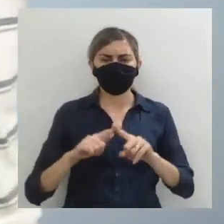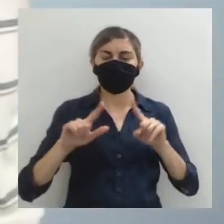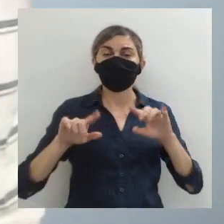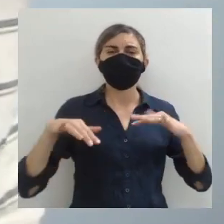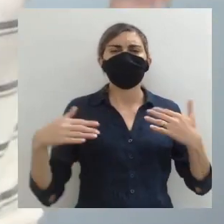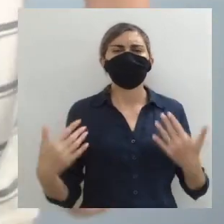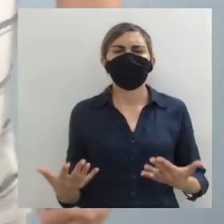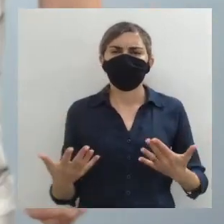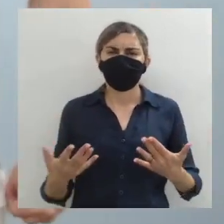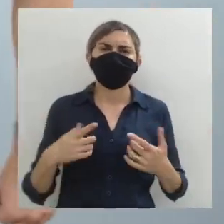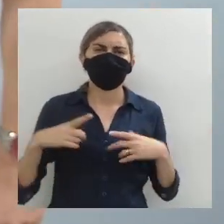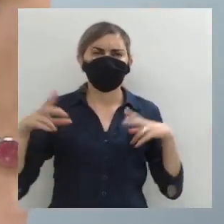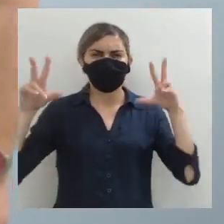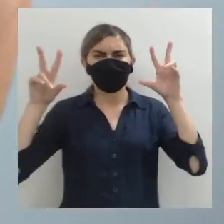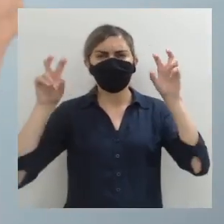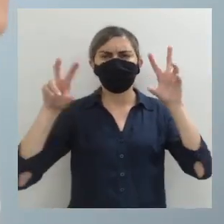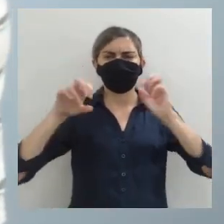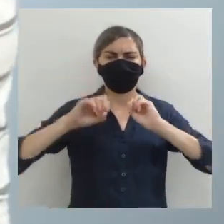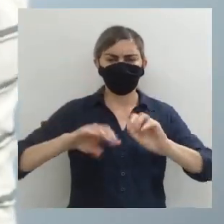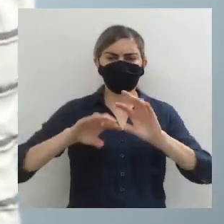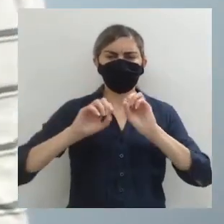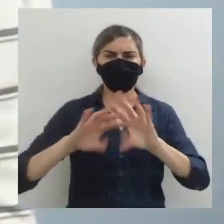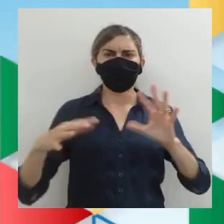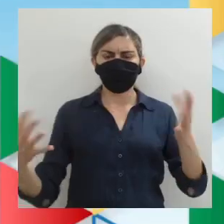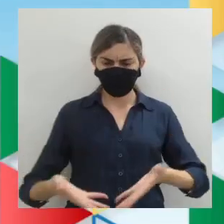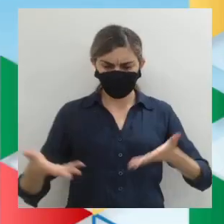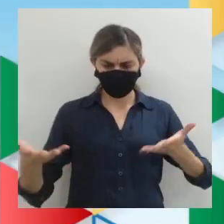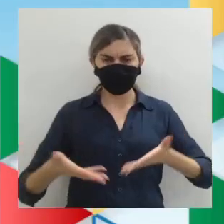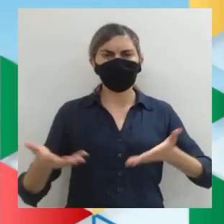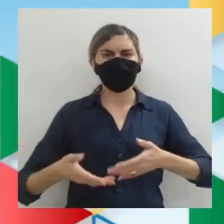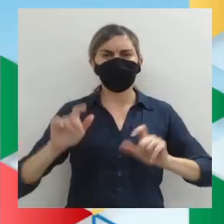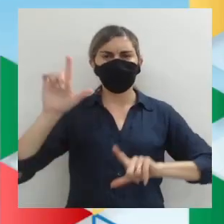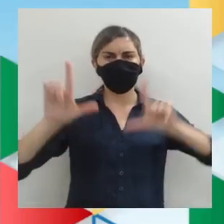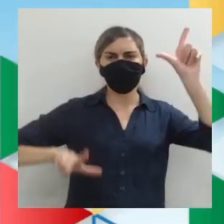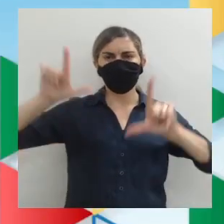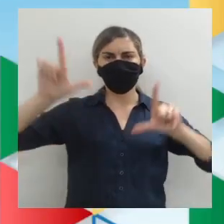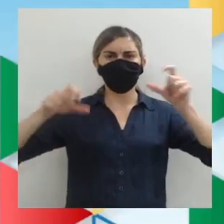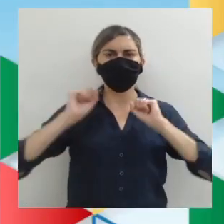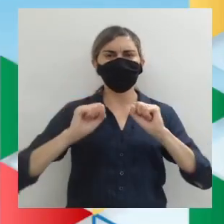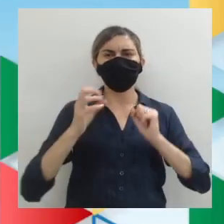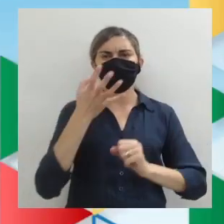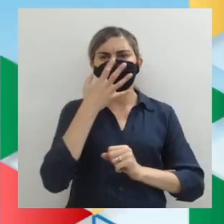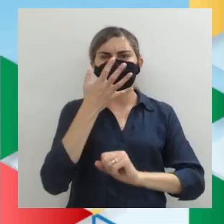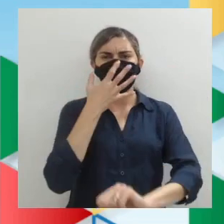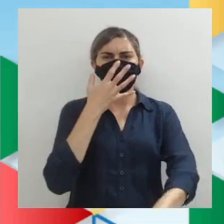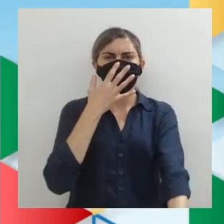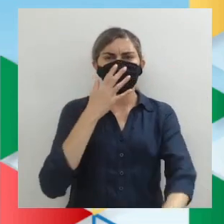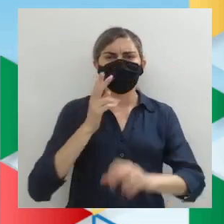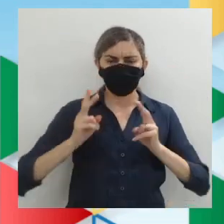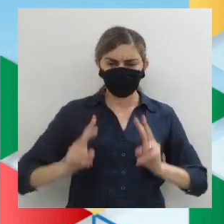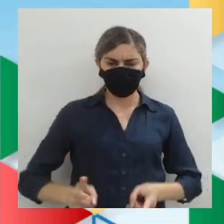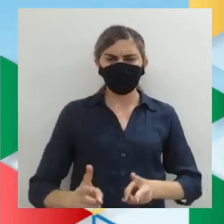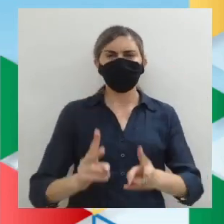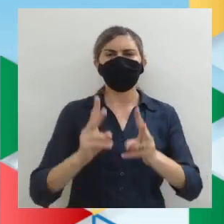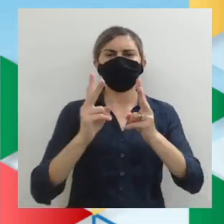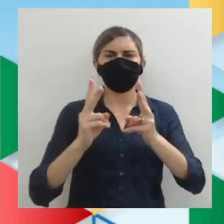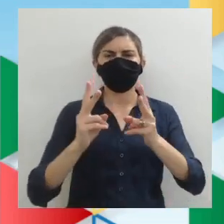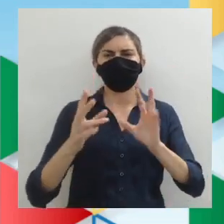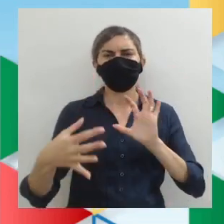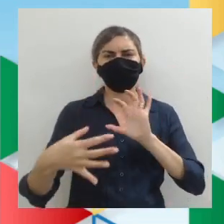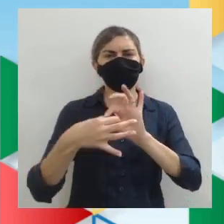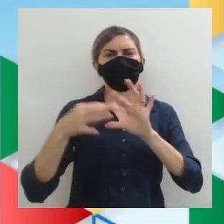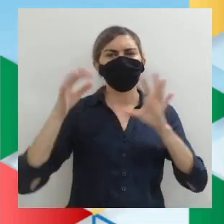qual será o tema da aula de hoje? Na tela podemos observar a continuação de As